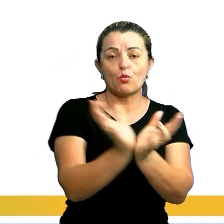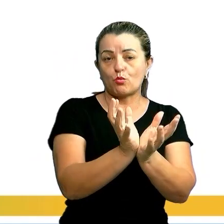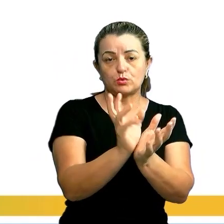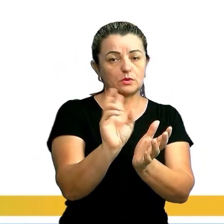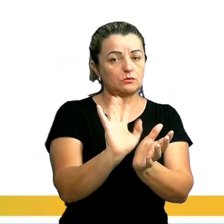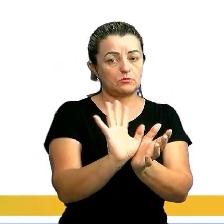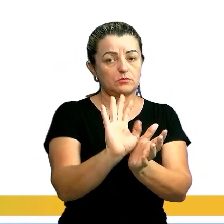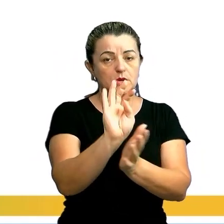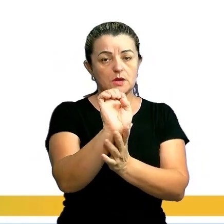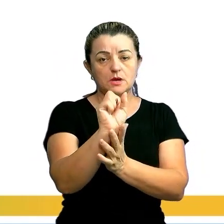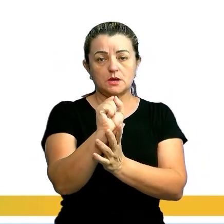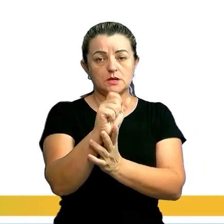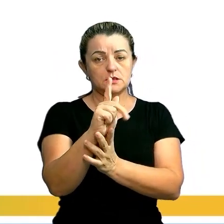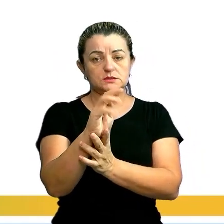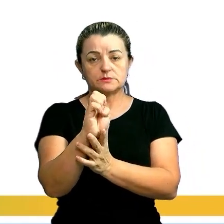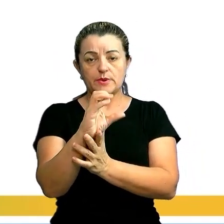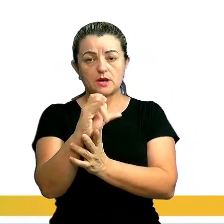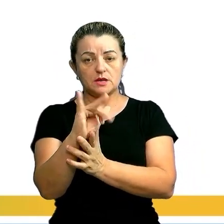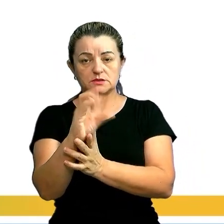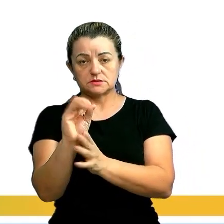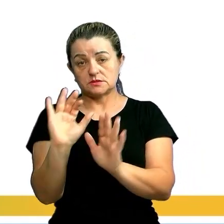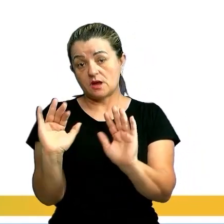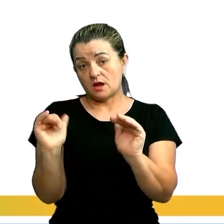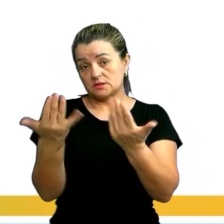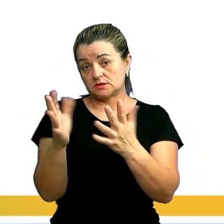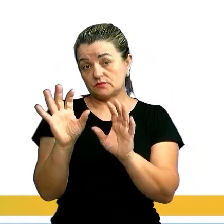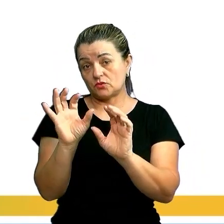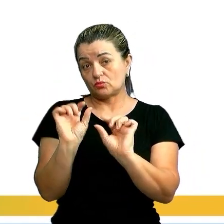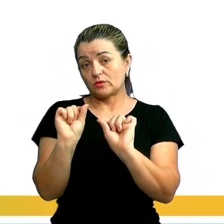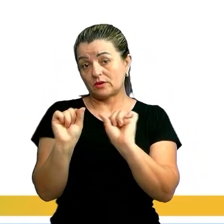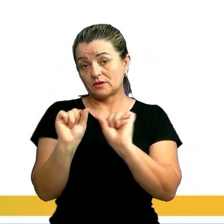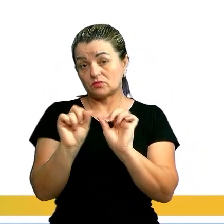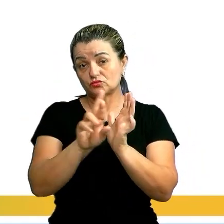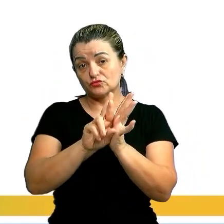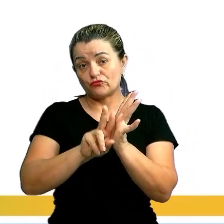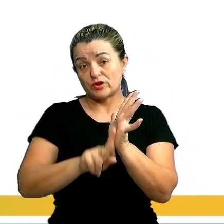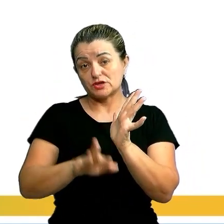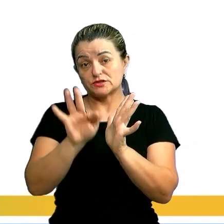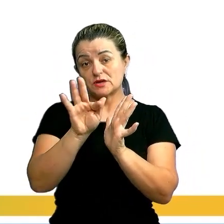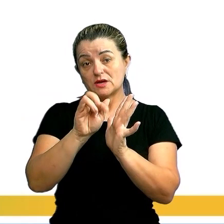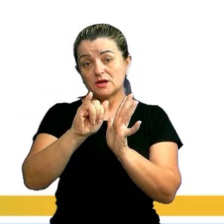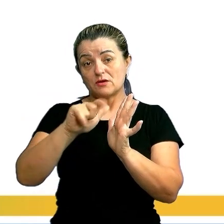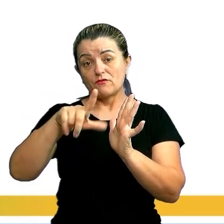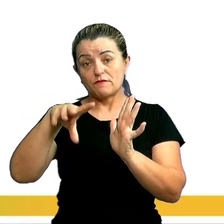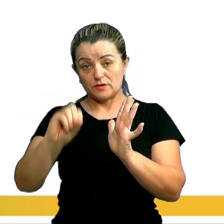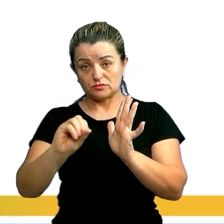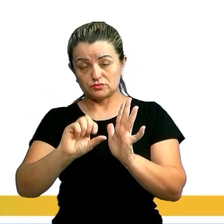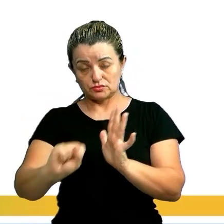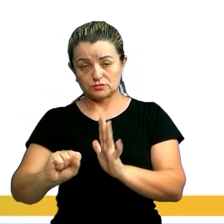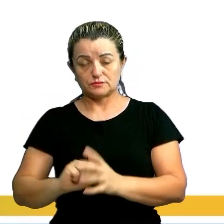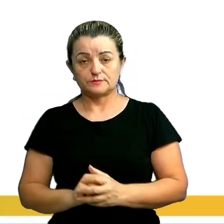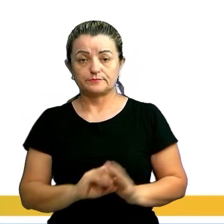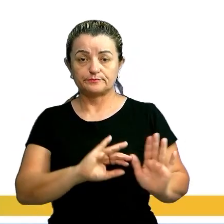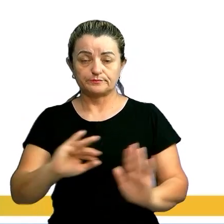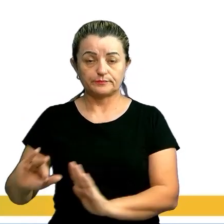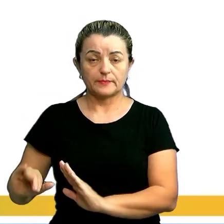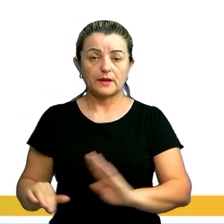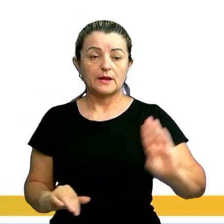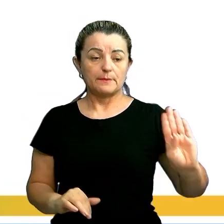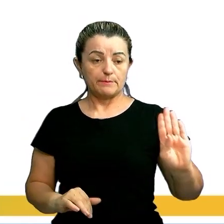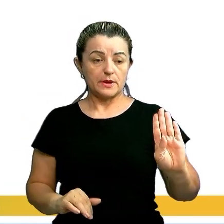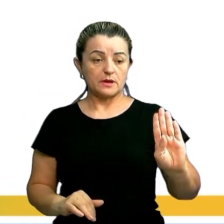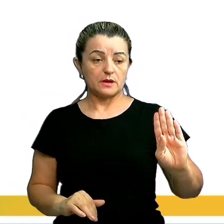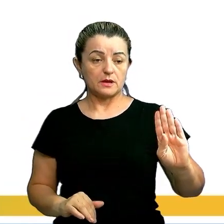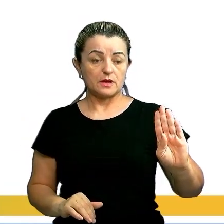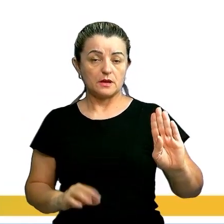ok? Sendo assim, vão ser de filos diferentes. Letra B. Os táxons B,